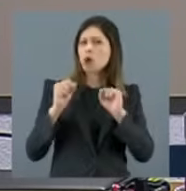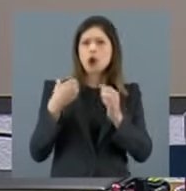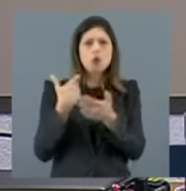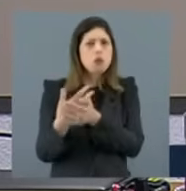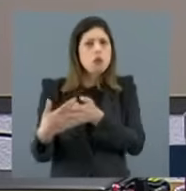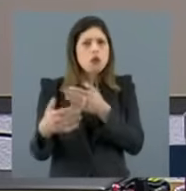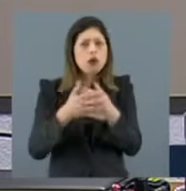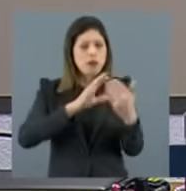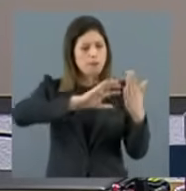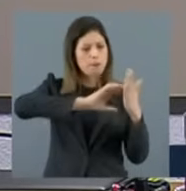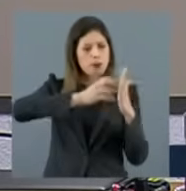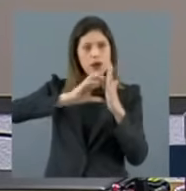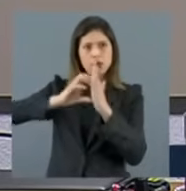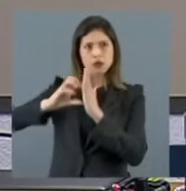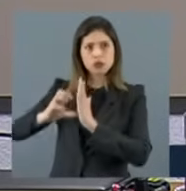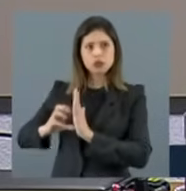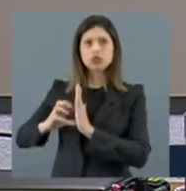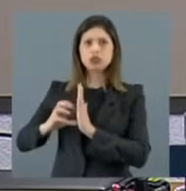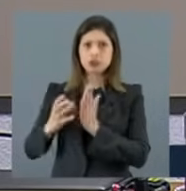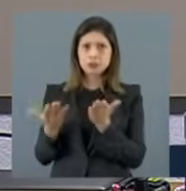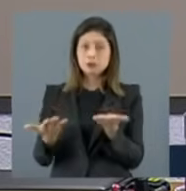partido.